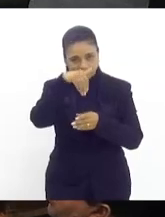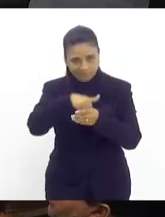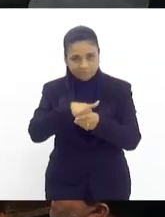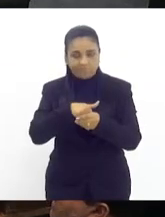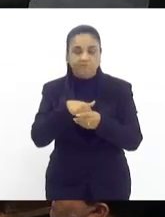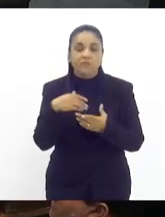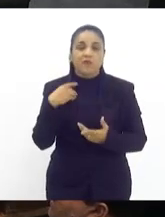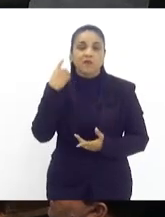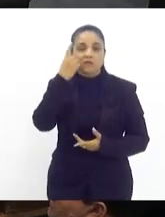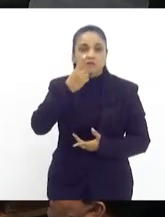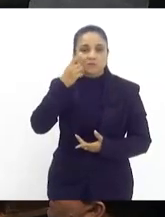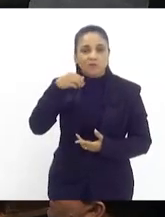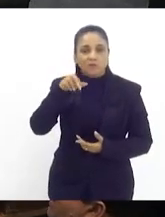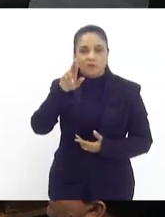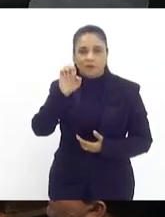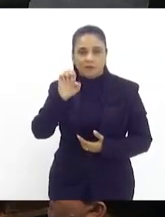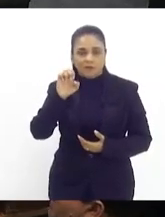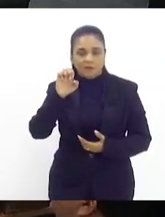Renato Miranda.